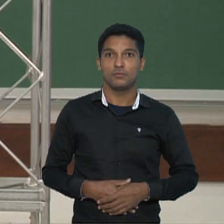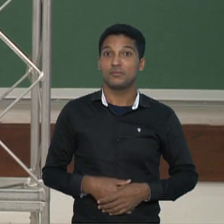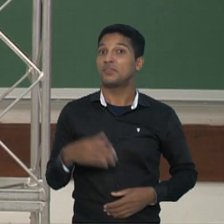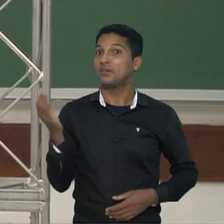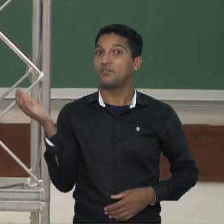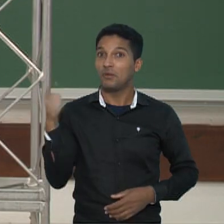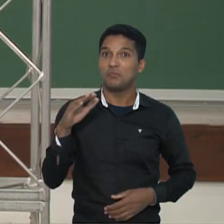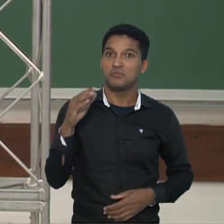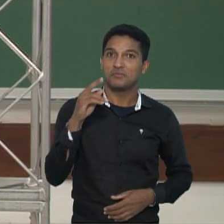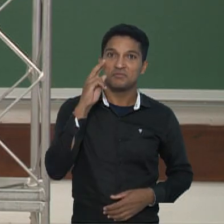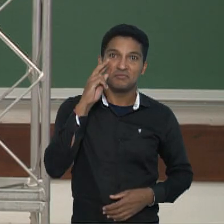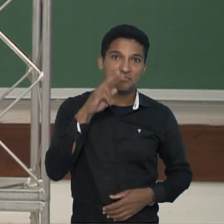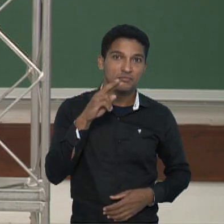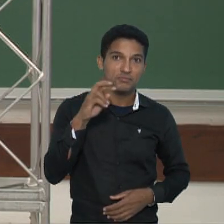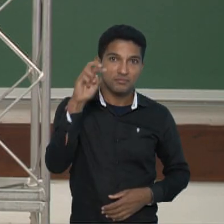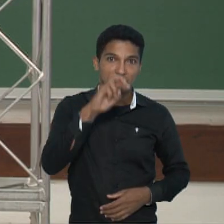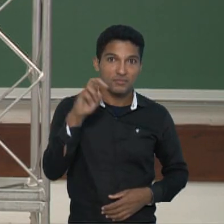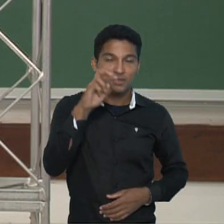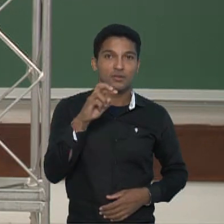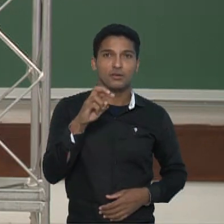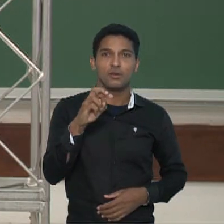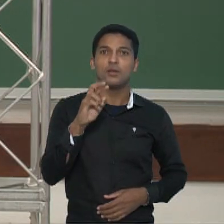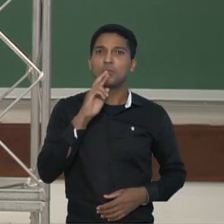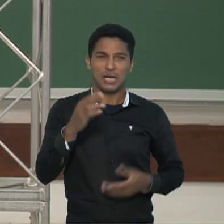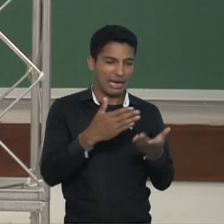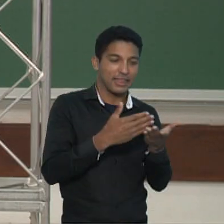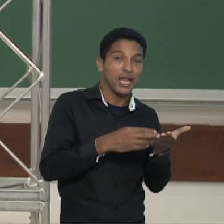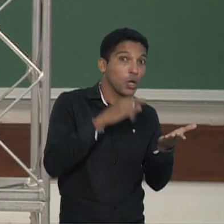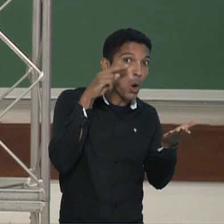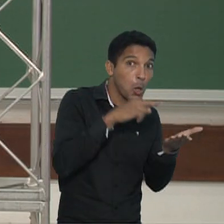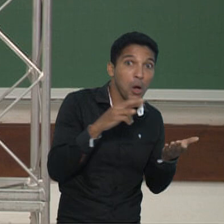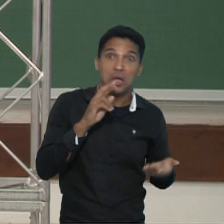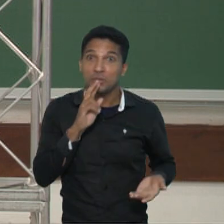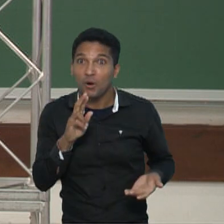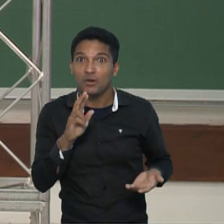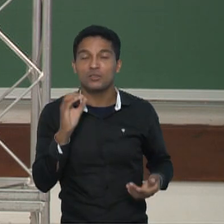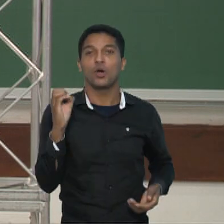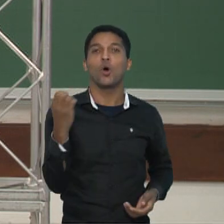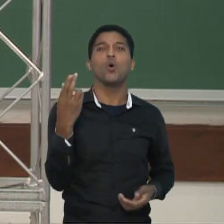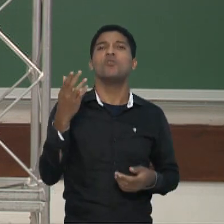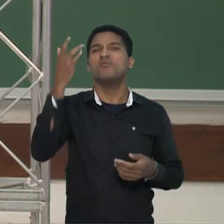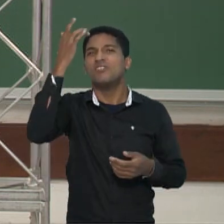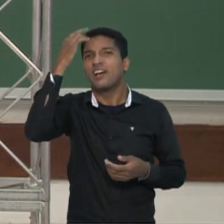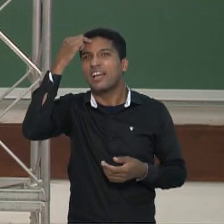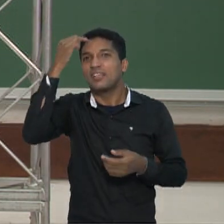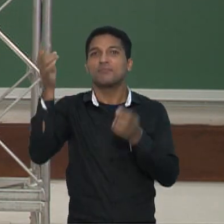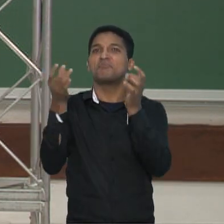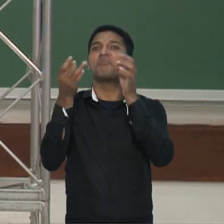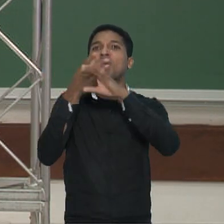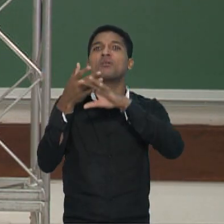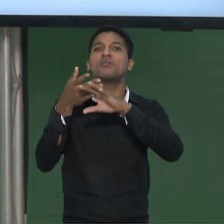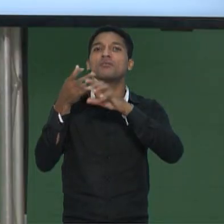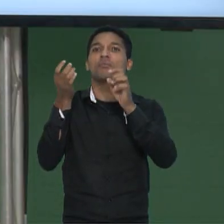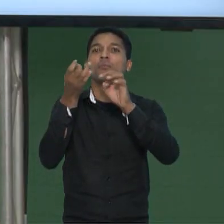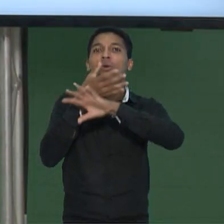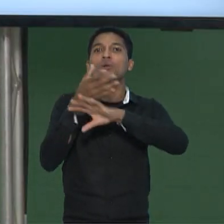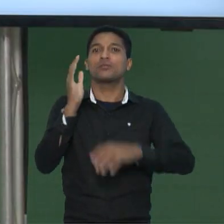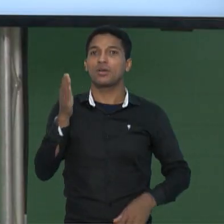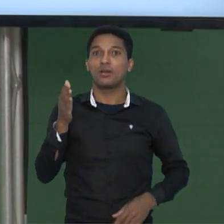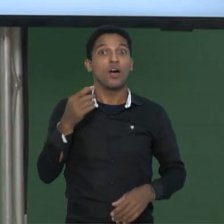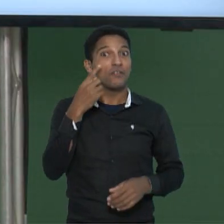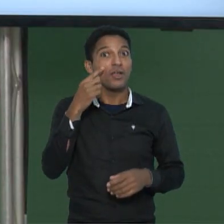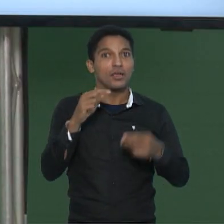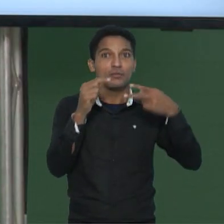Vamos conferir? Precisou usar o seu caderno? Ou tava tudo fresquinho aqui? Olha lá, a opção